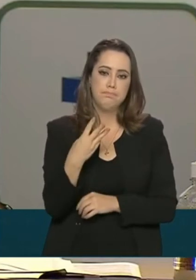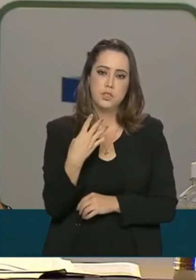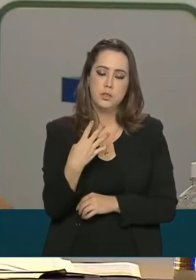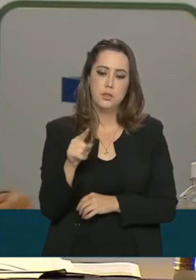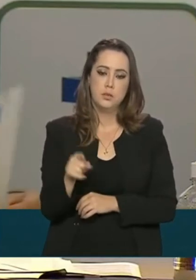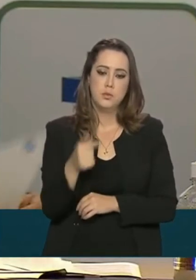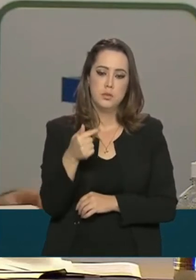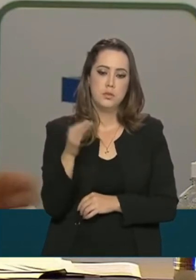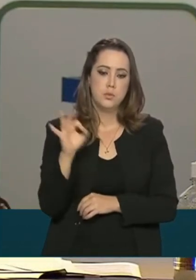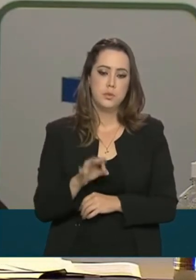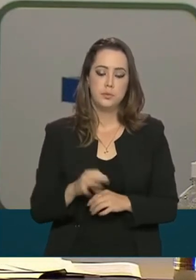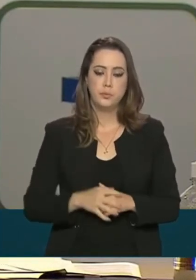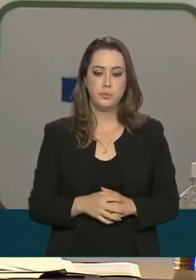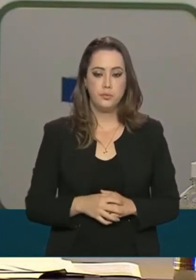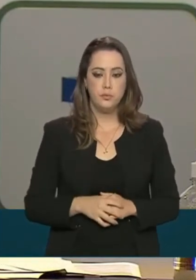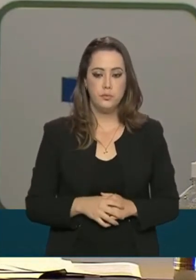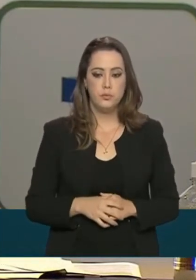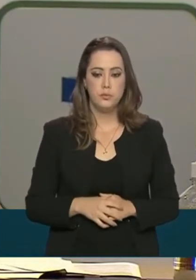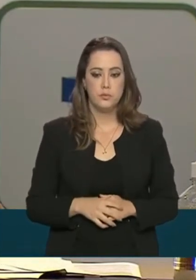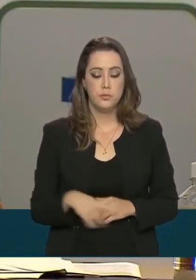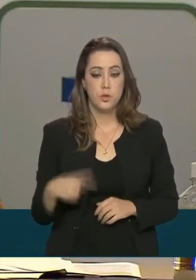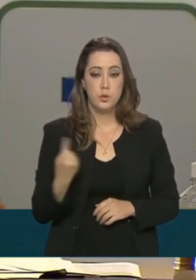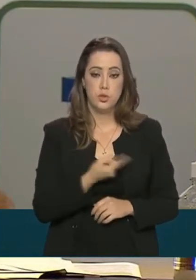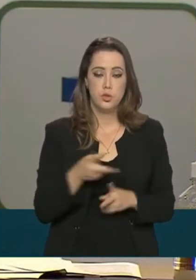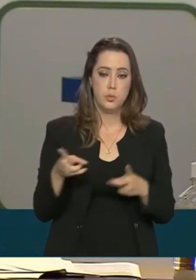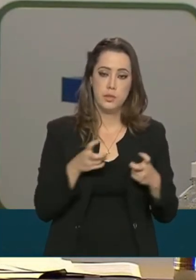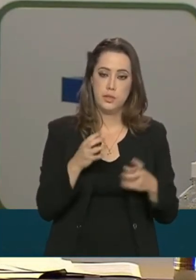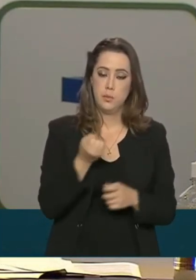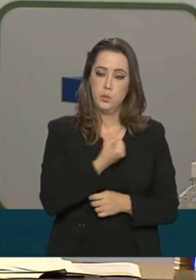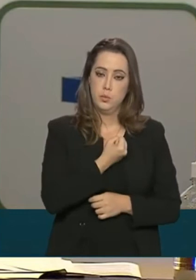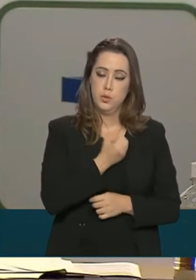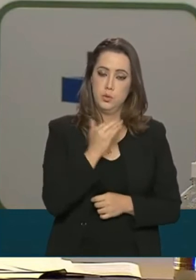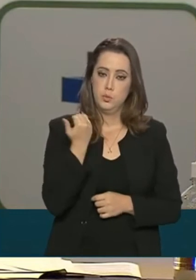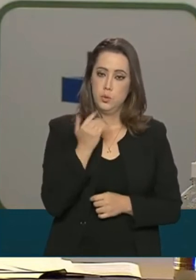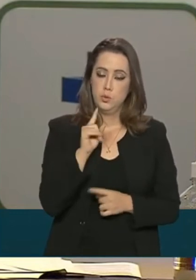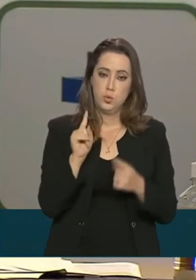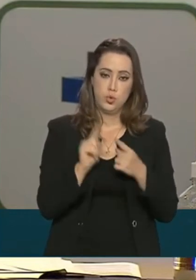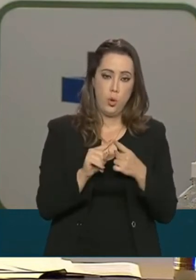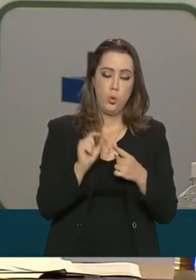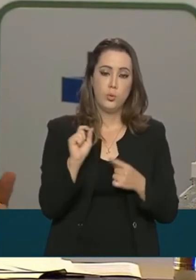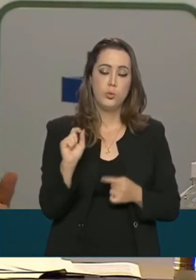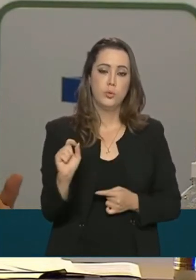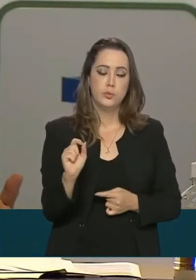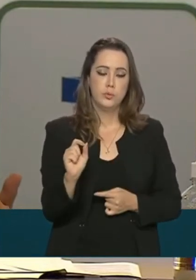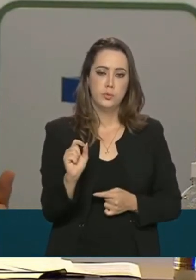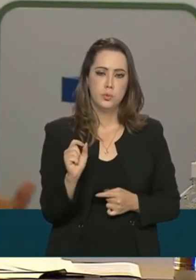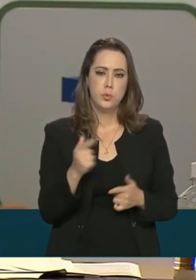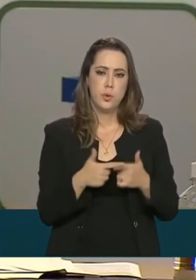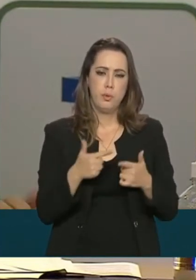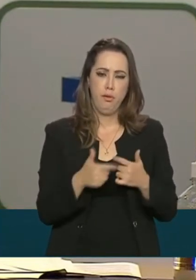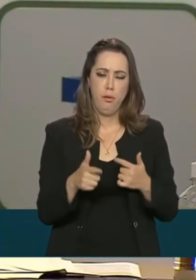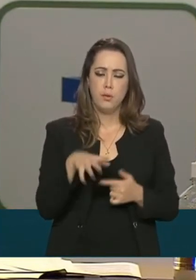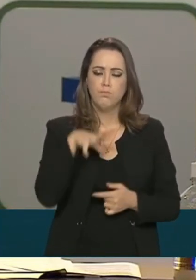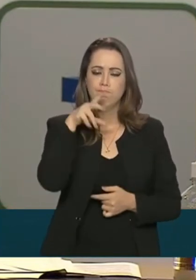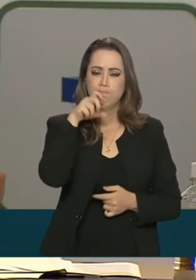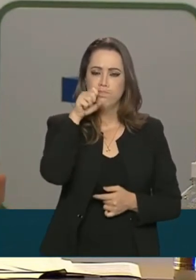34,7%. Quando nós vemos os óbitos segundo, né, por síndrome respiratória aguda